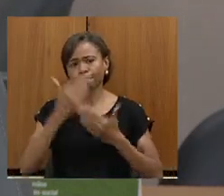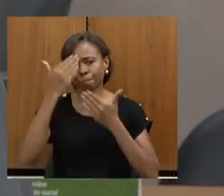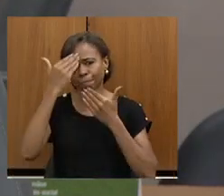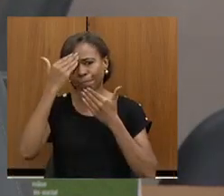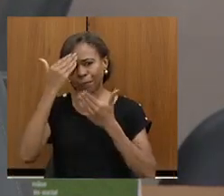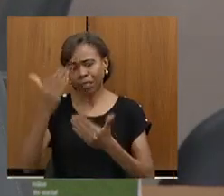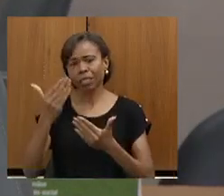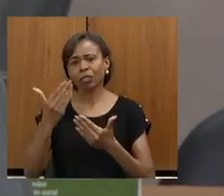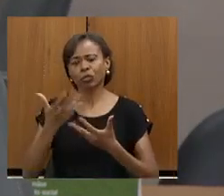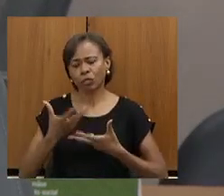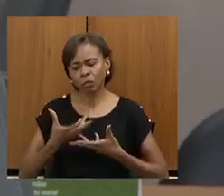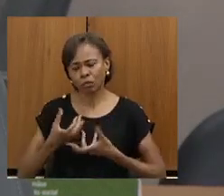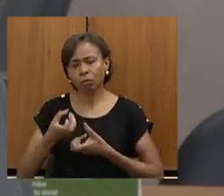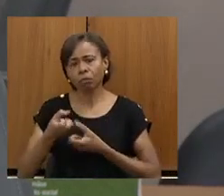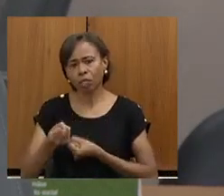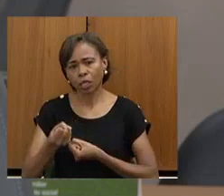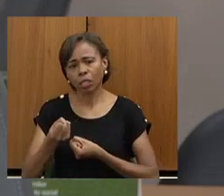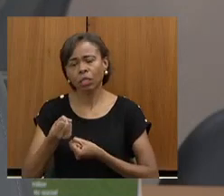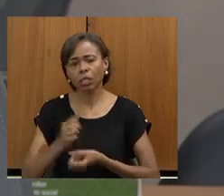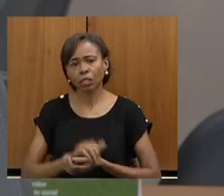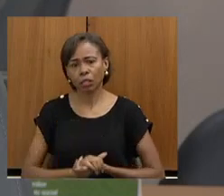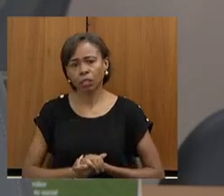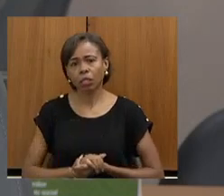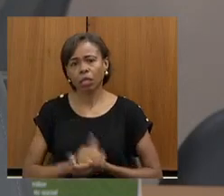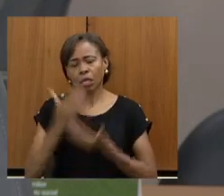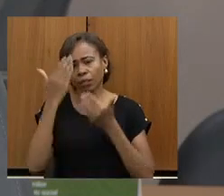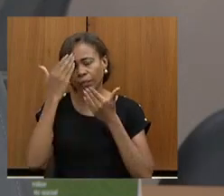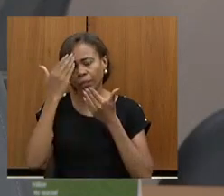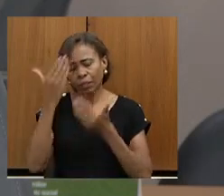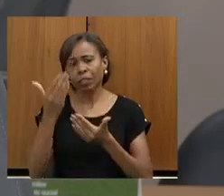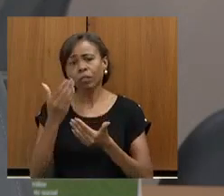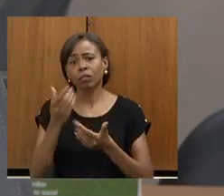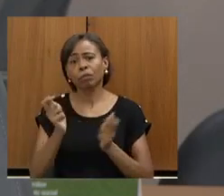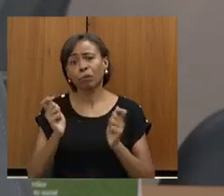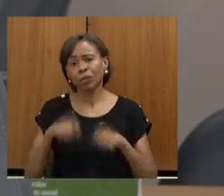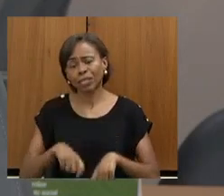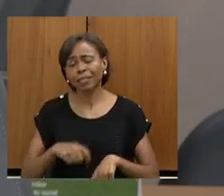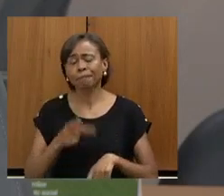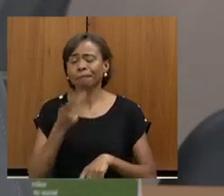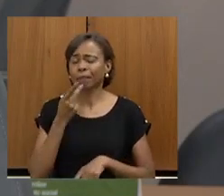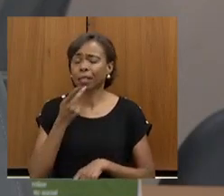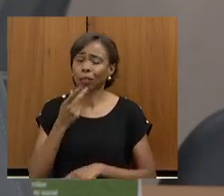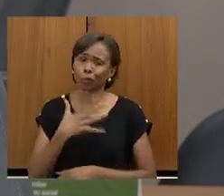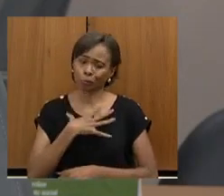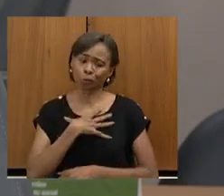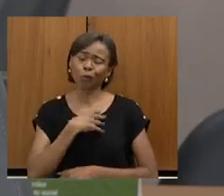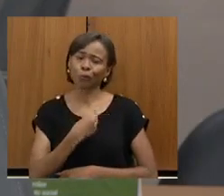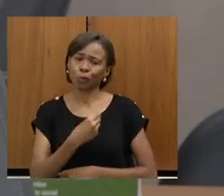agradeço a acolhida dessa Assembleia e agradeço a possibilidade de falar do caso do meu filho.